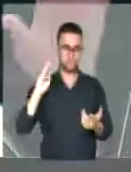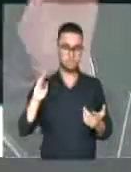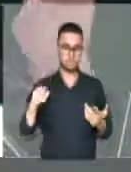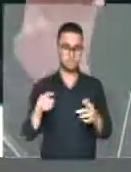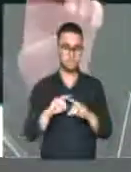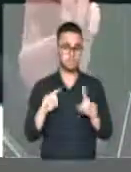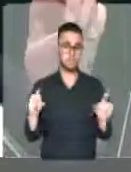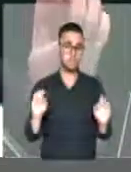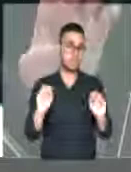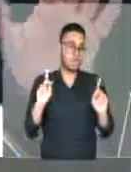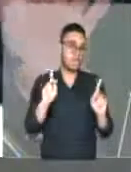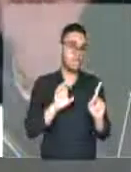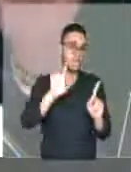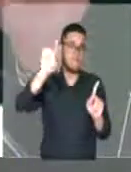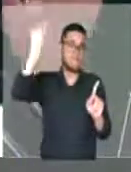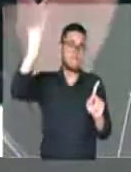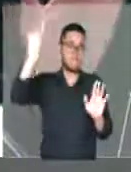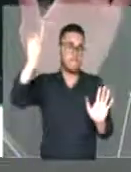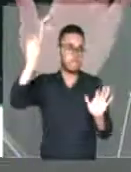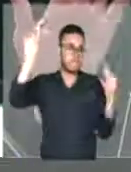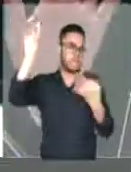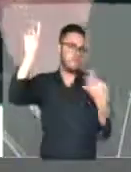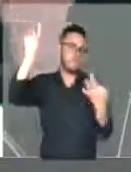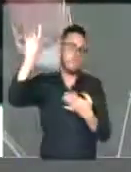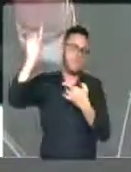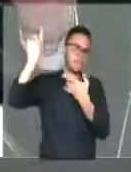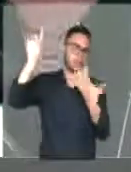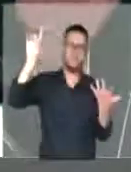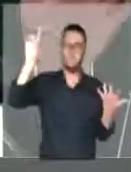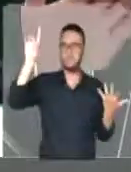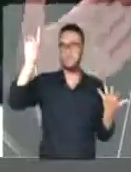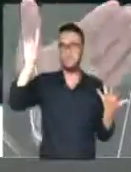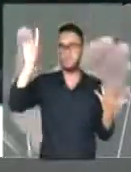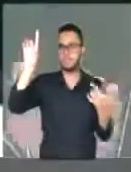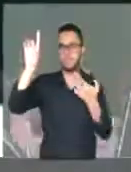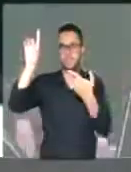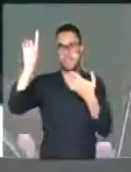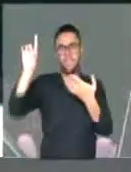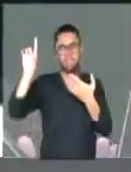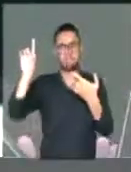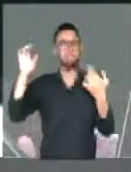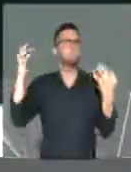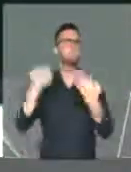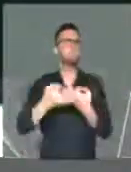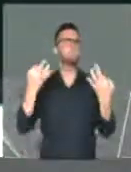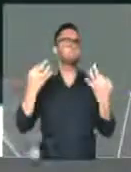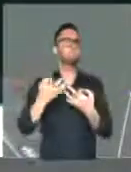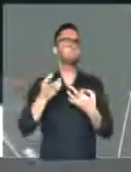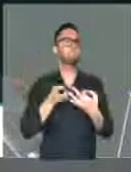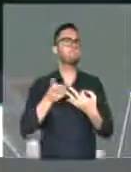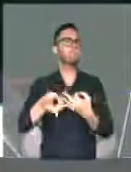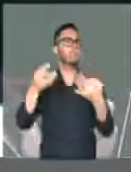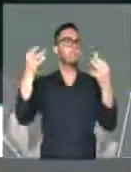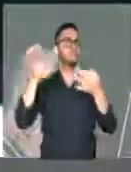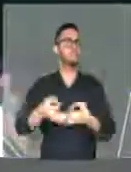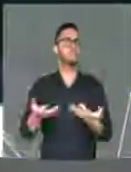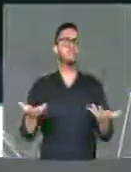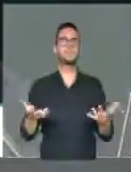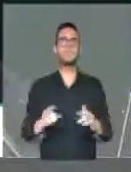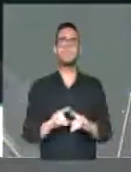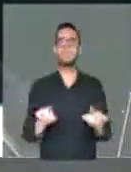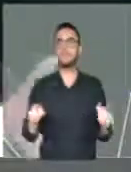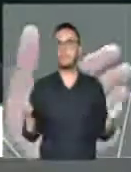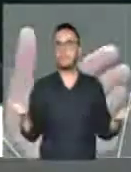Aí Deus é assim, né? Deus é perfeito, ele é implacável com as pessoas. Aí